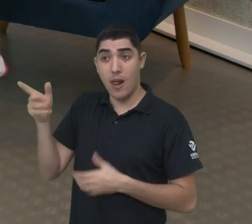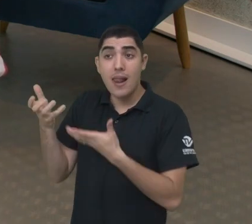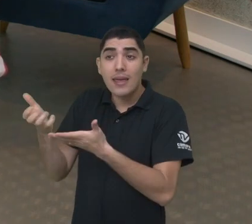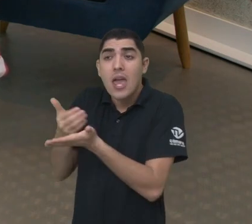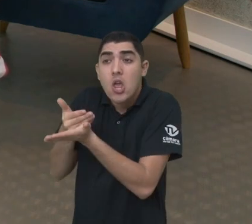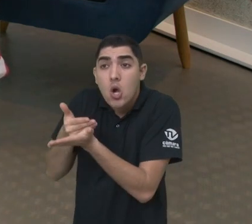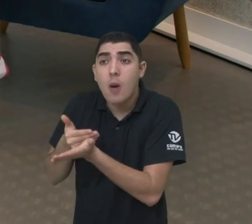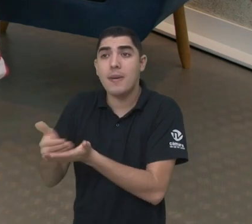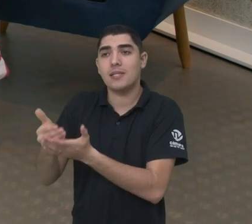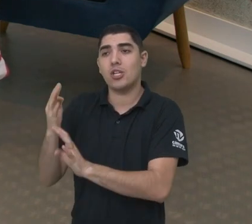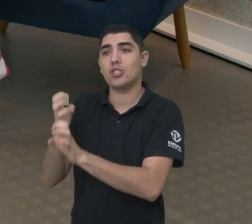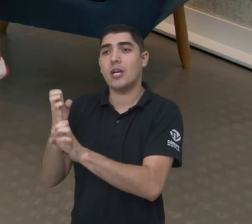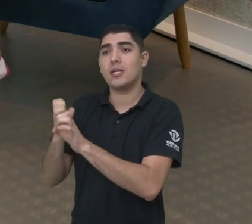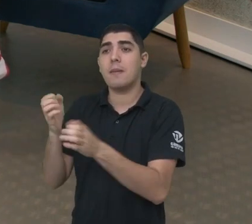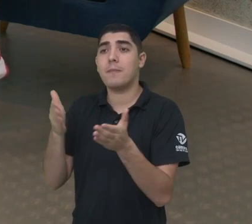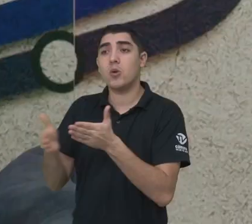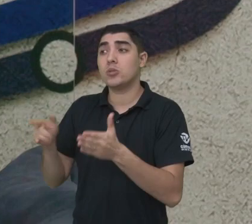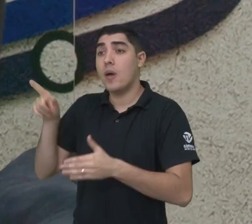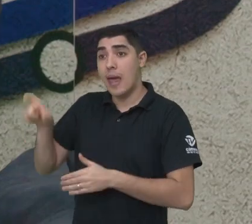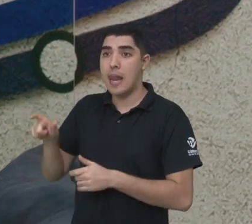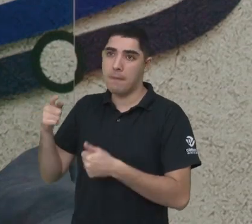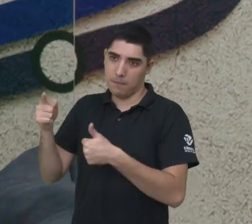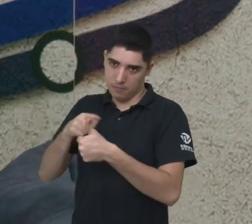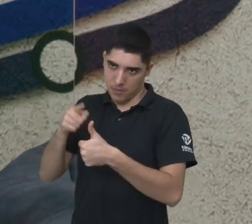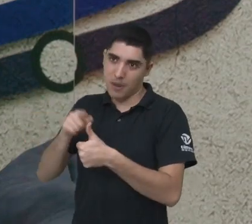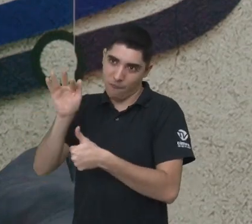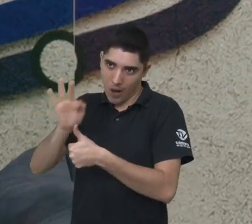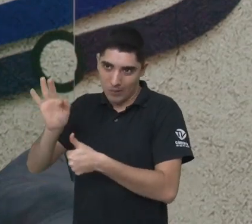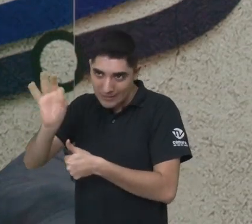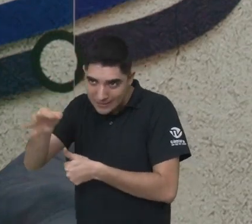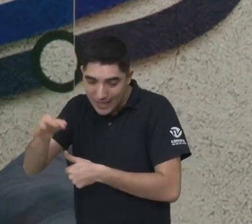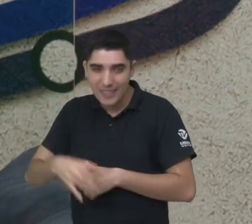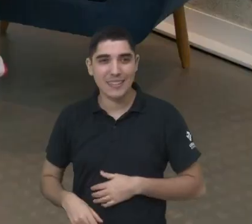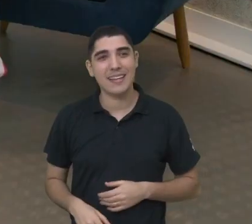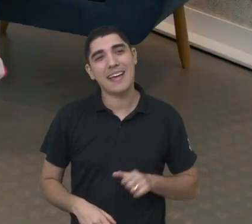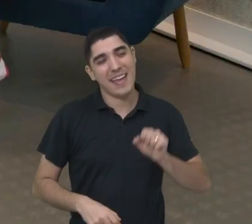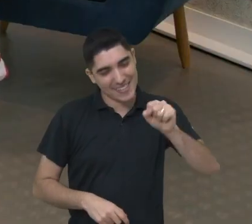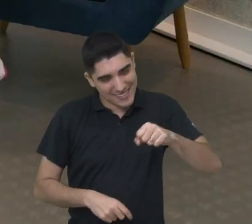começar a engenharia de produção, o que ela precisa fazer? Primeiramente a faculdade, certo?